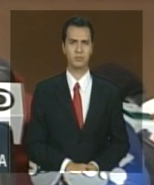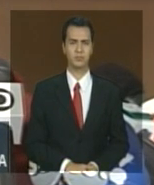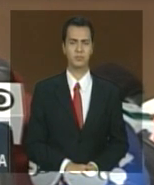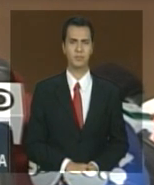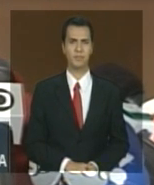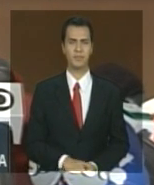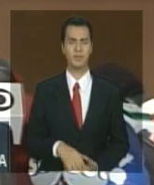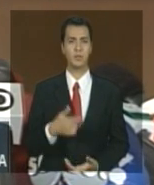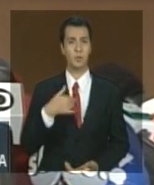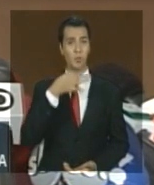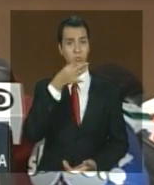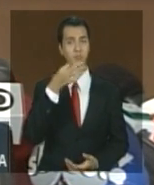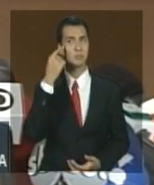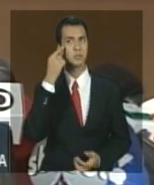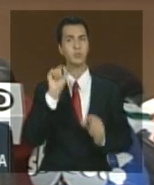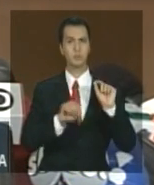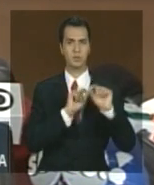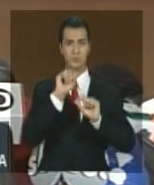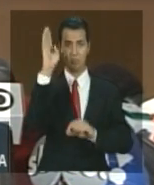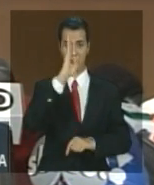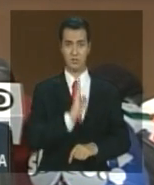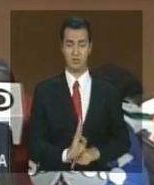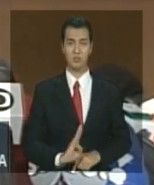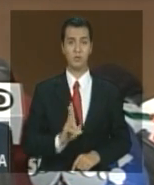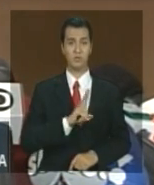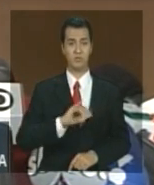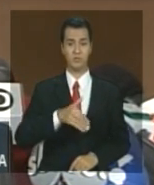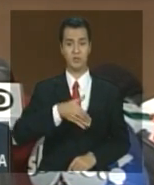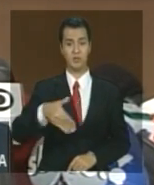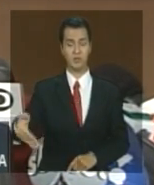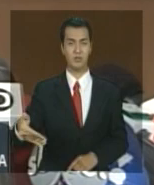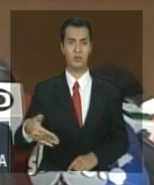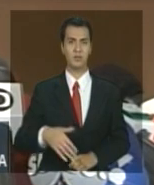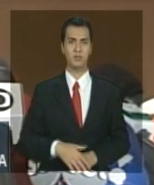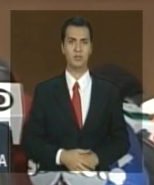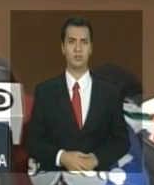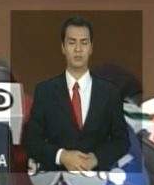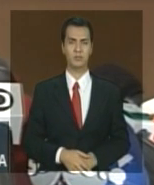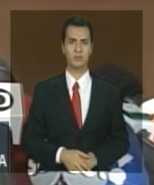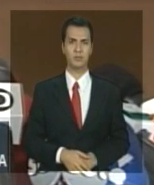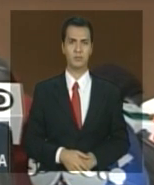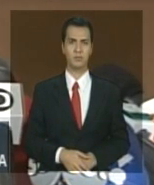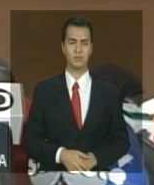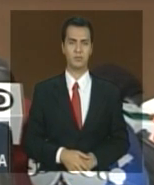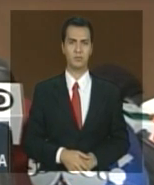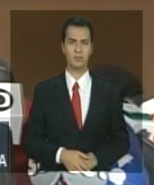Brasil, ele vai passar por uma fase de